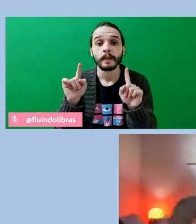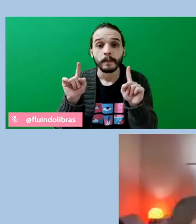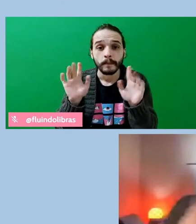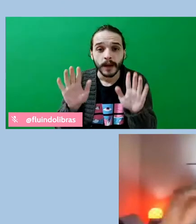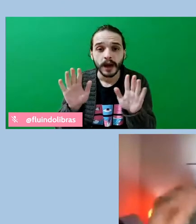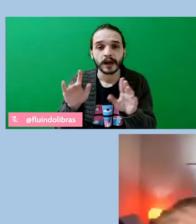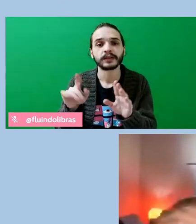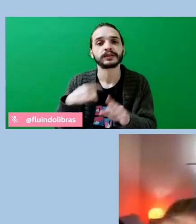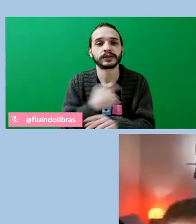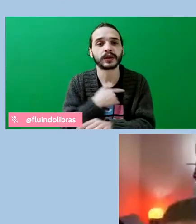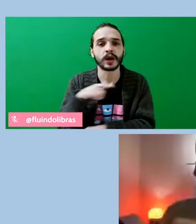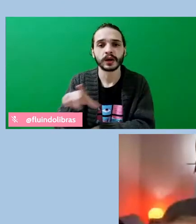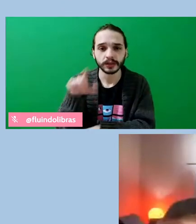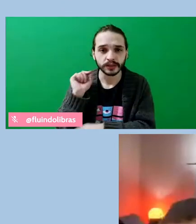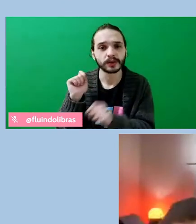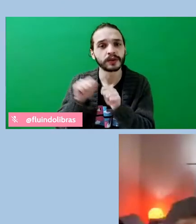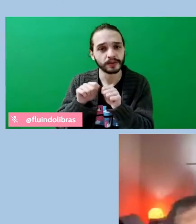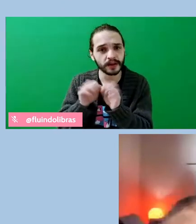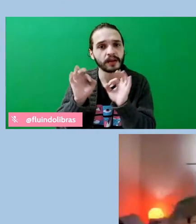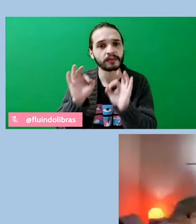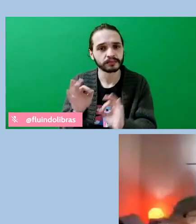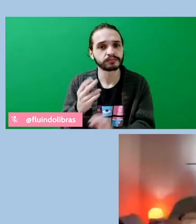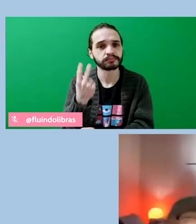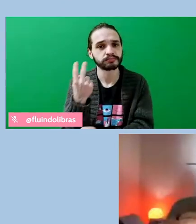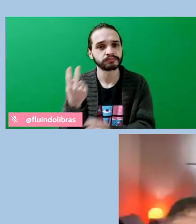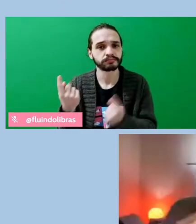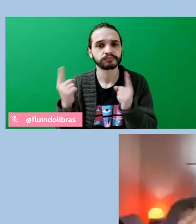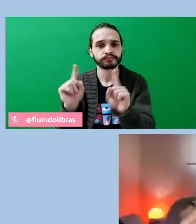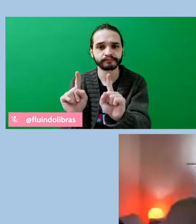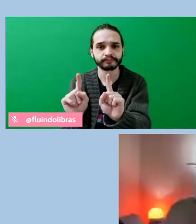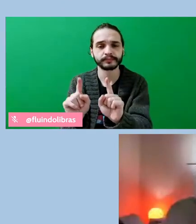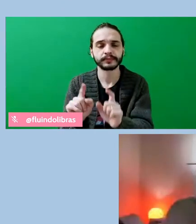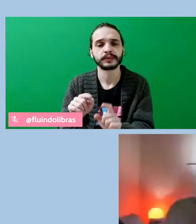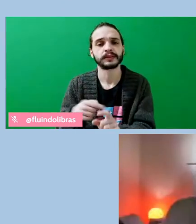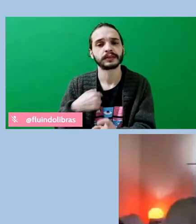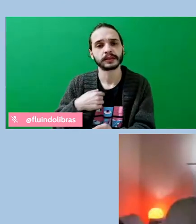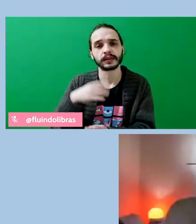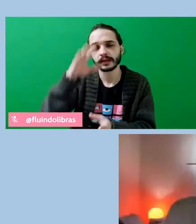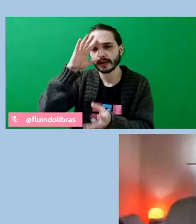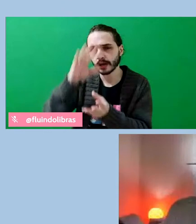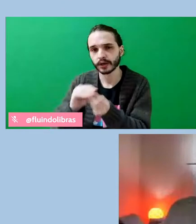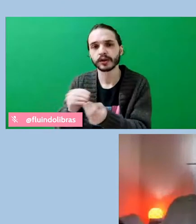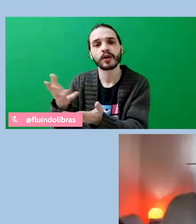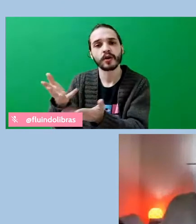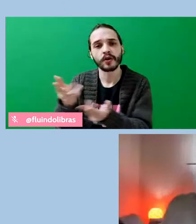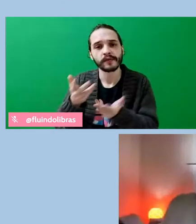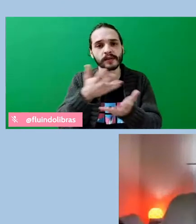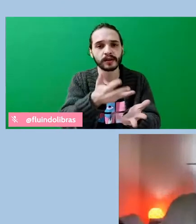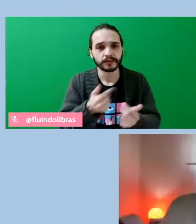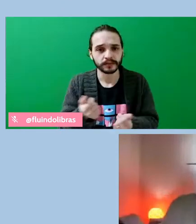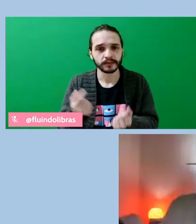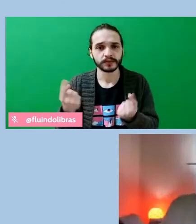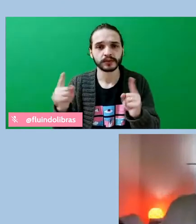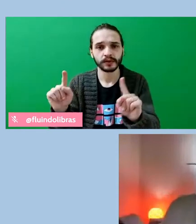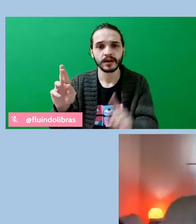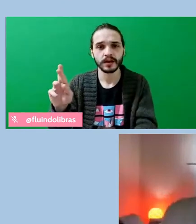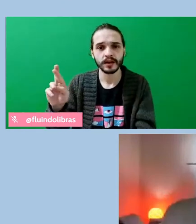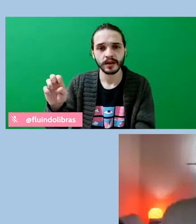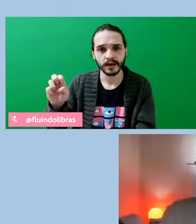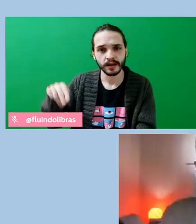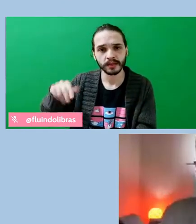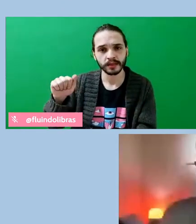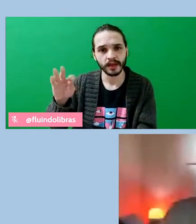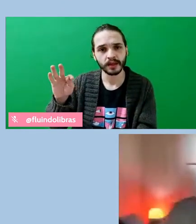duas vozes, e que a partir do momento também que você escolhe Renata e Claudinha, que você convida, né, a Claudinha para fazer, ou seja, são atrizes que têm, de